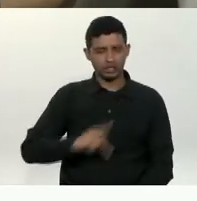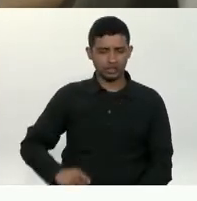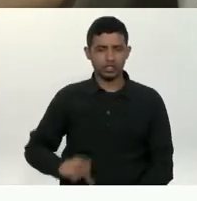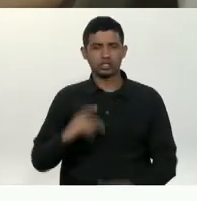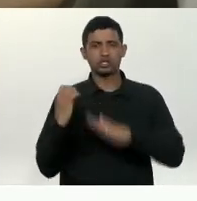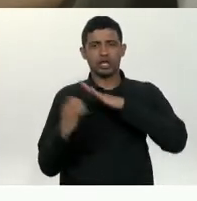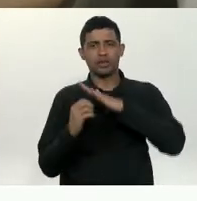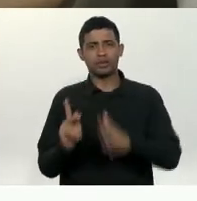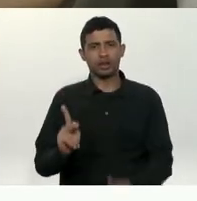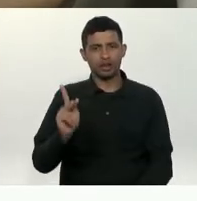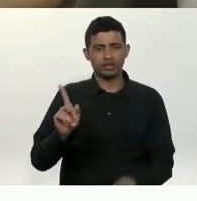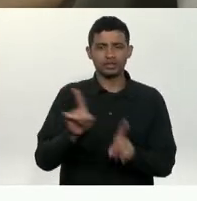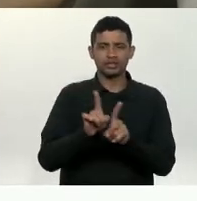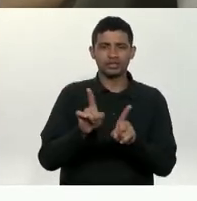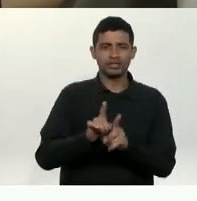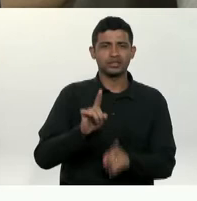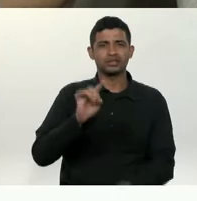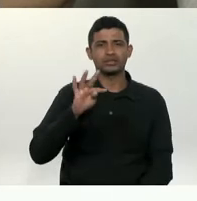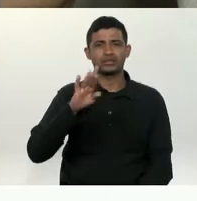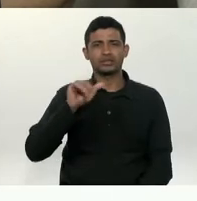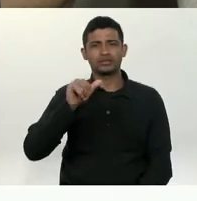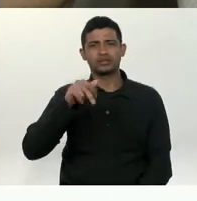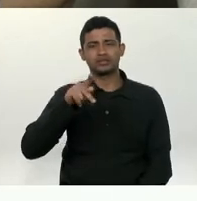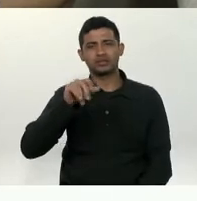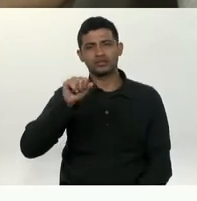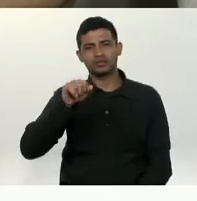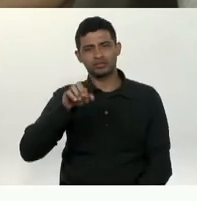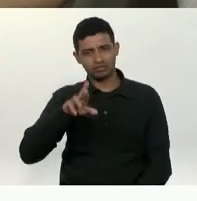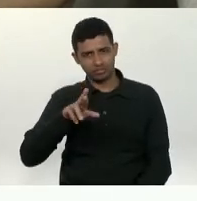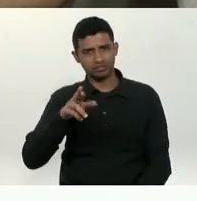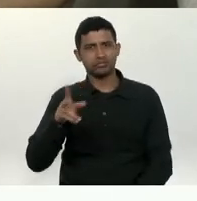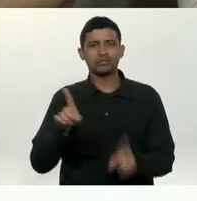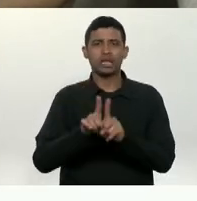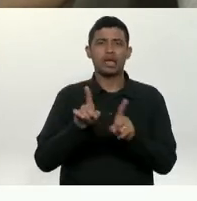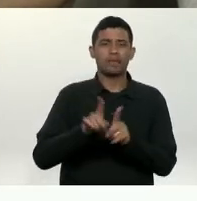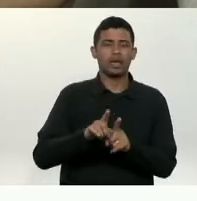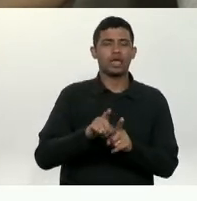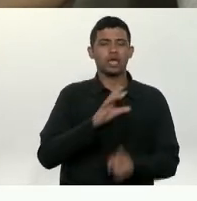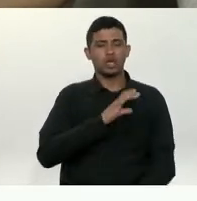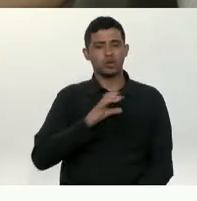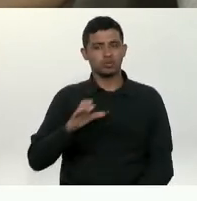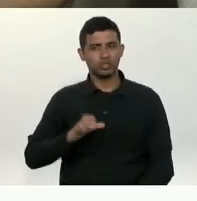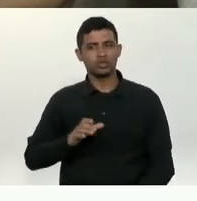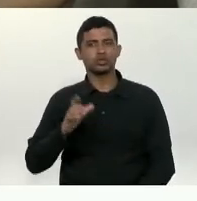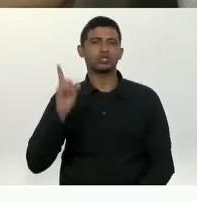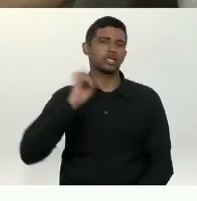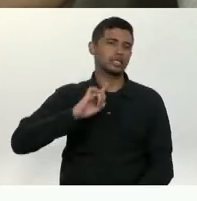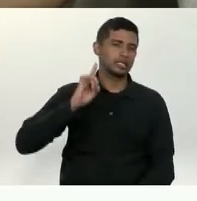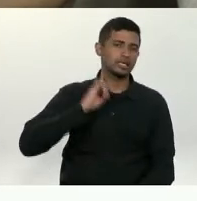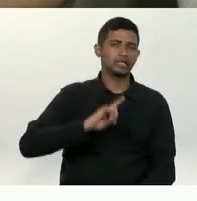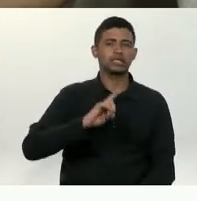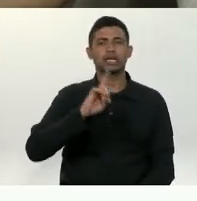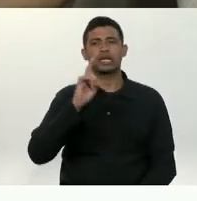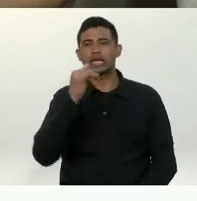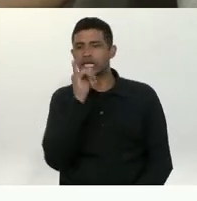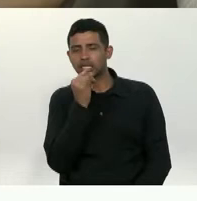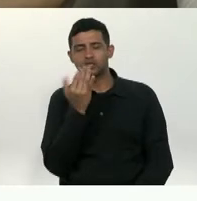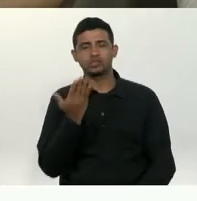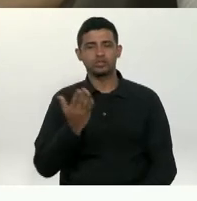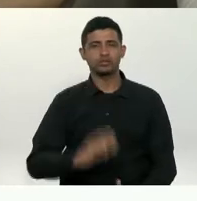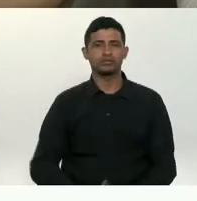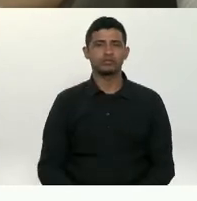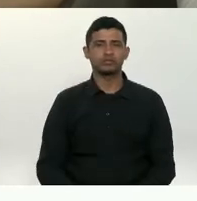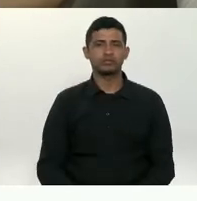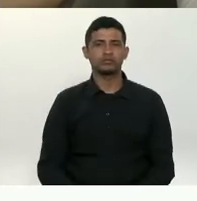presidente da Transperp, da BR Distribuidora, da ANP, com o ministro de Minas e Energia e com o ministro de Economia,